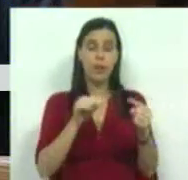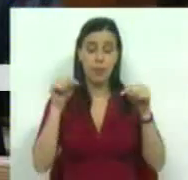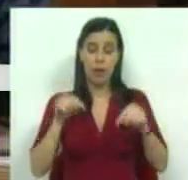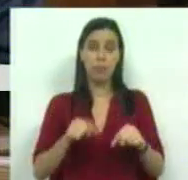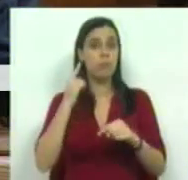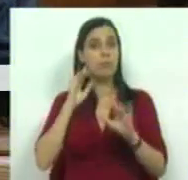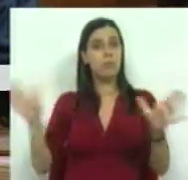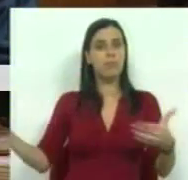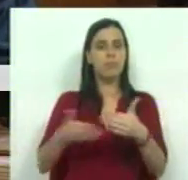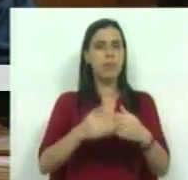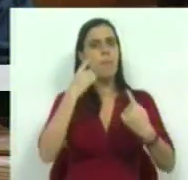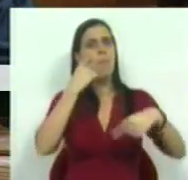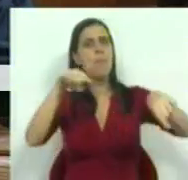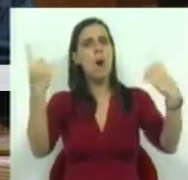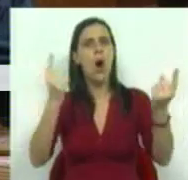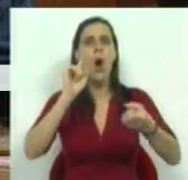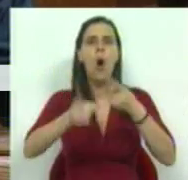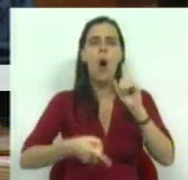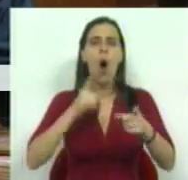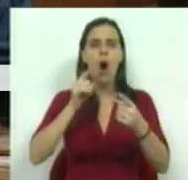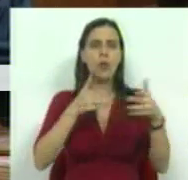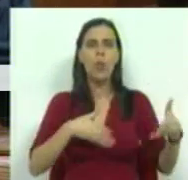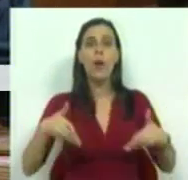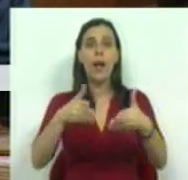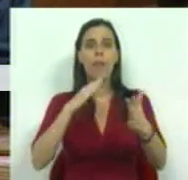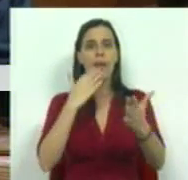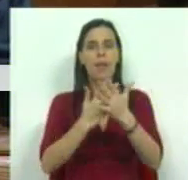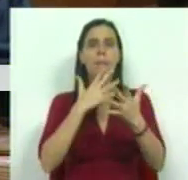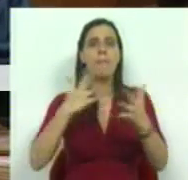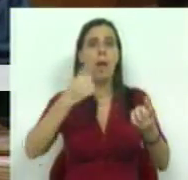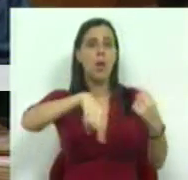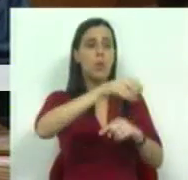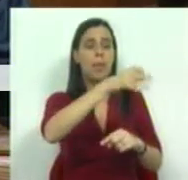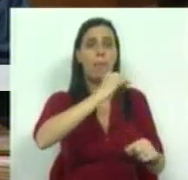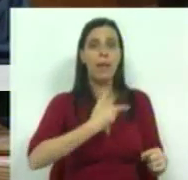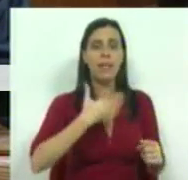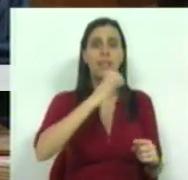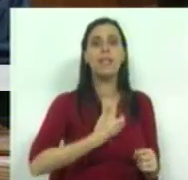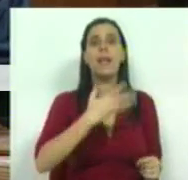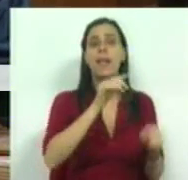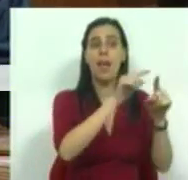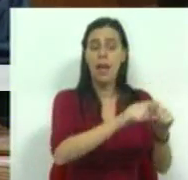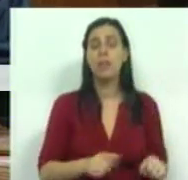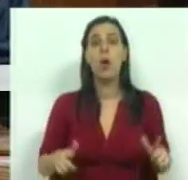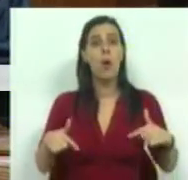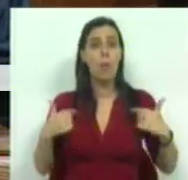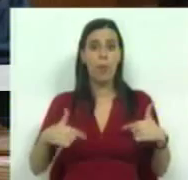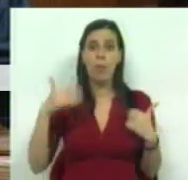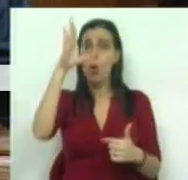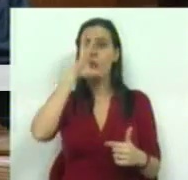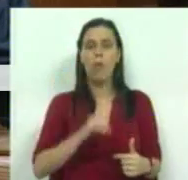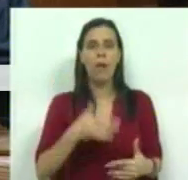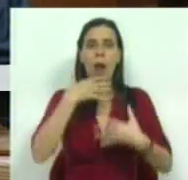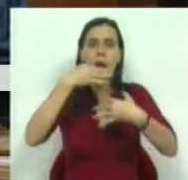se encerra foi revelador sobre a cruzada que tomou conta da maioria PSD-CDS. Nem o próprio Governo